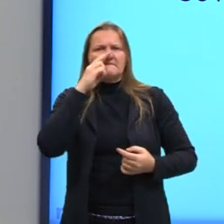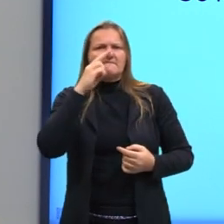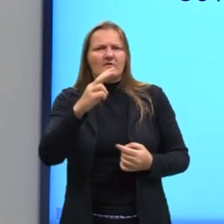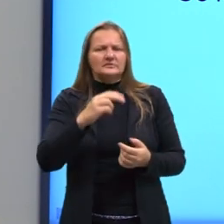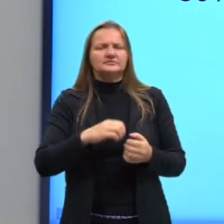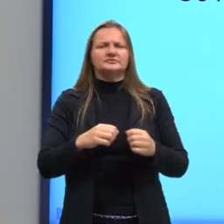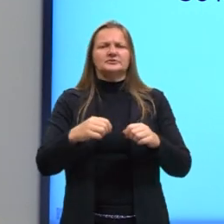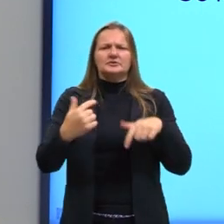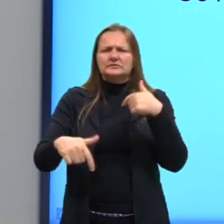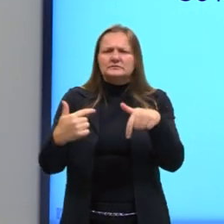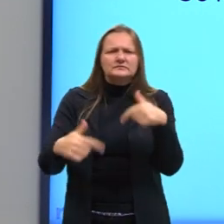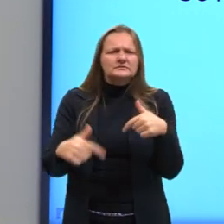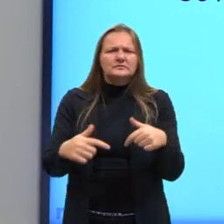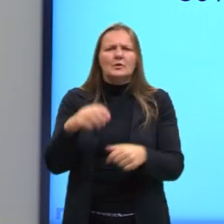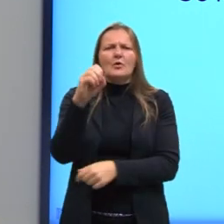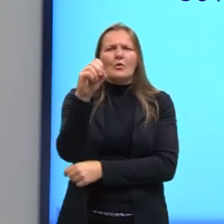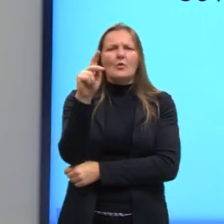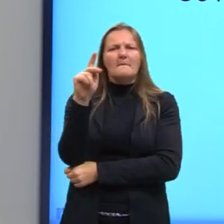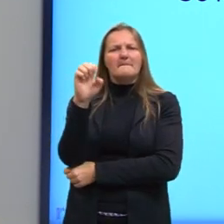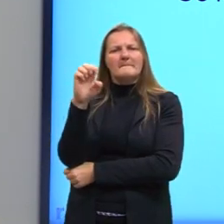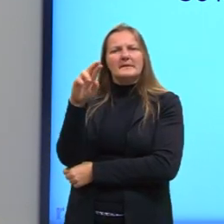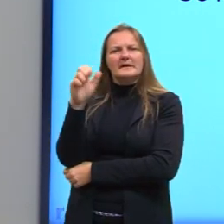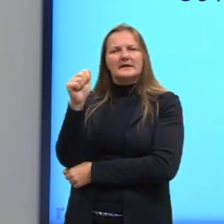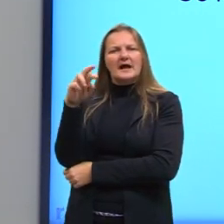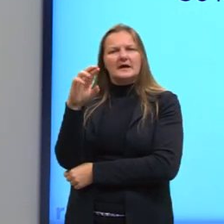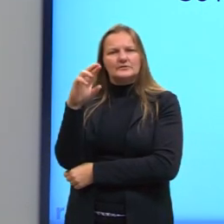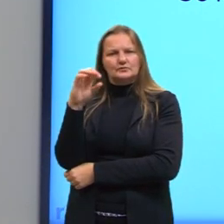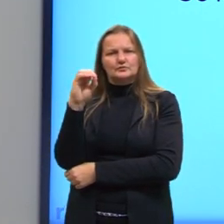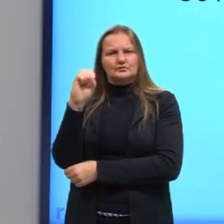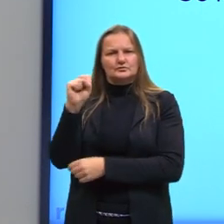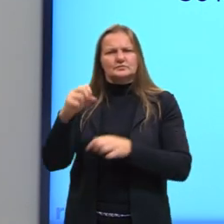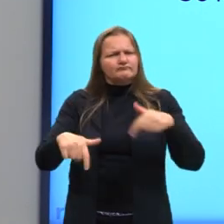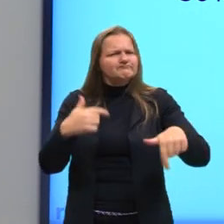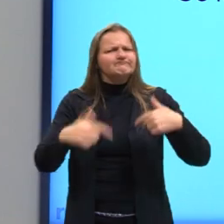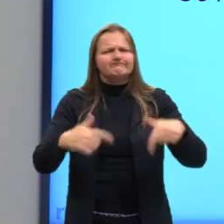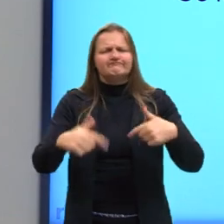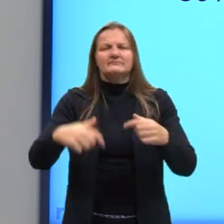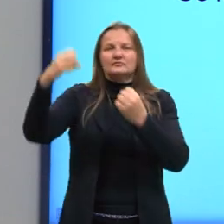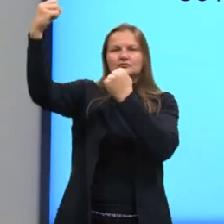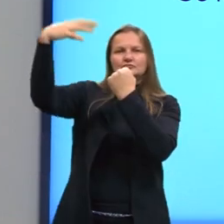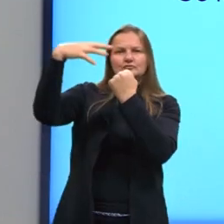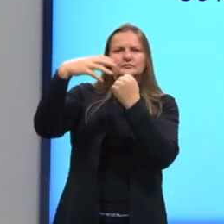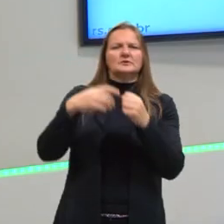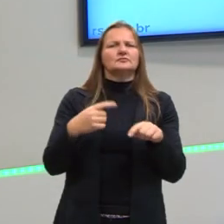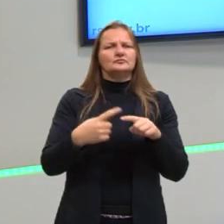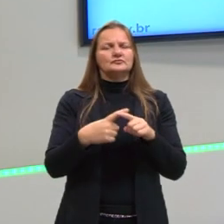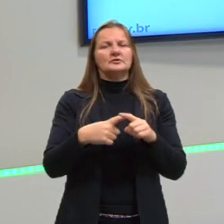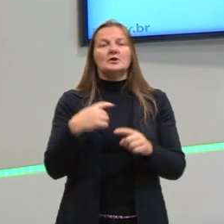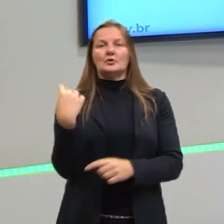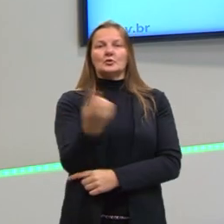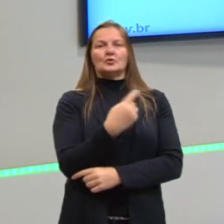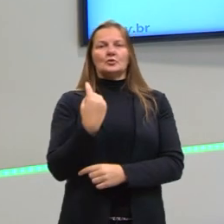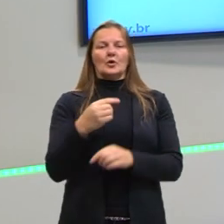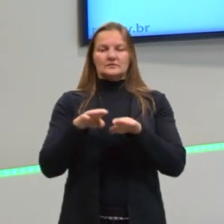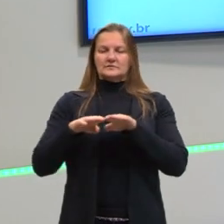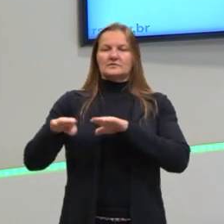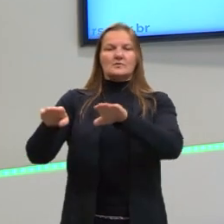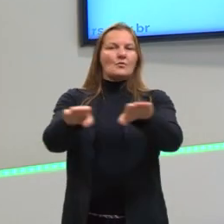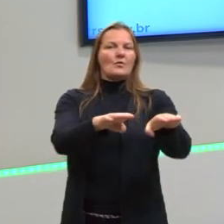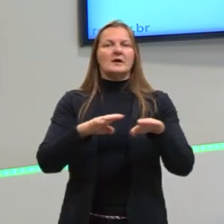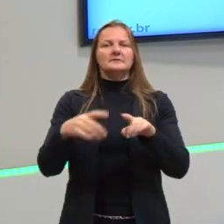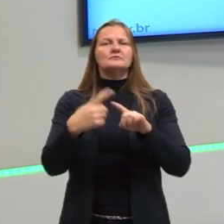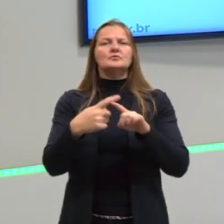movimentos Operários muito fortes né baseado no que a o Iluminismo trazia se nós somos todos iguais